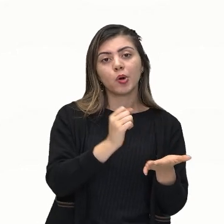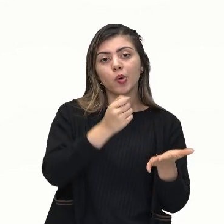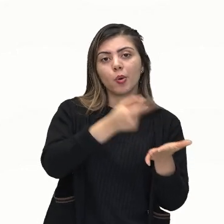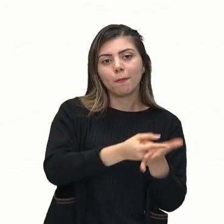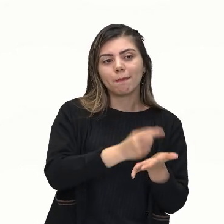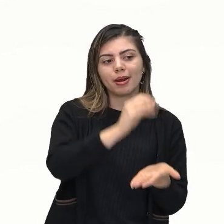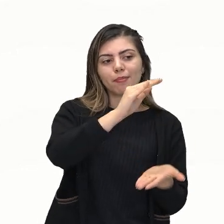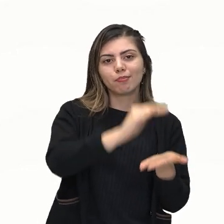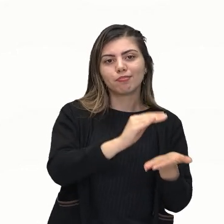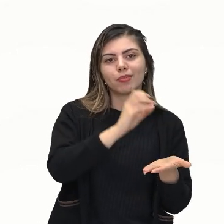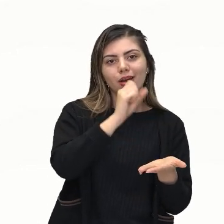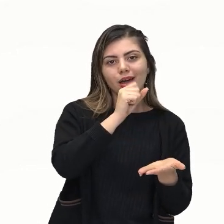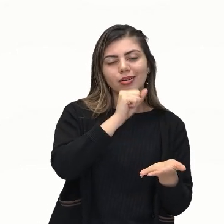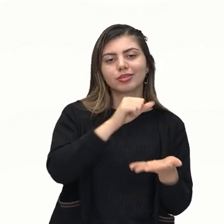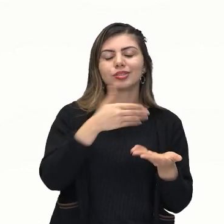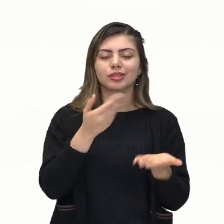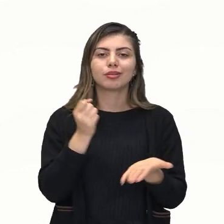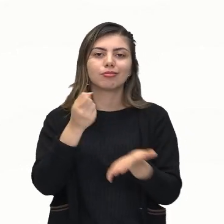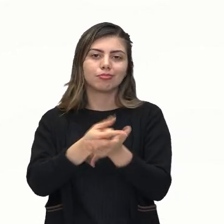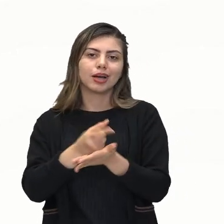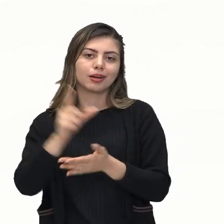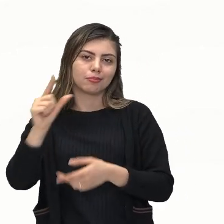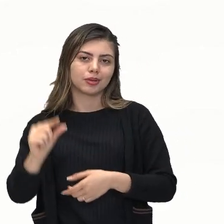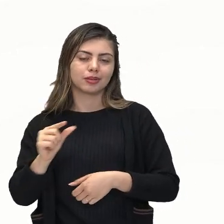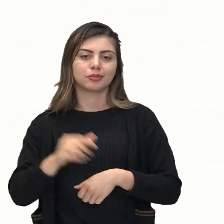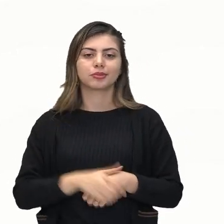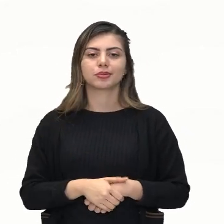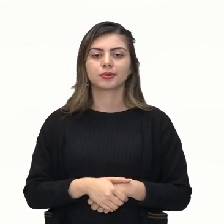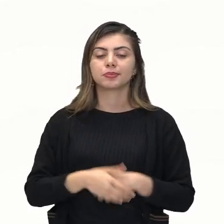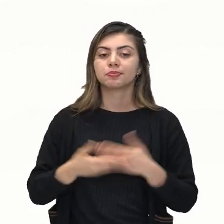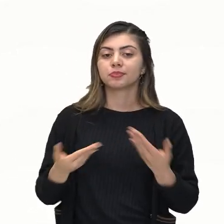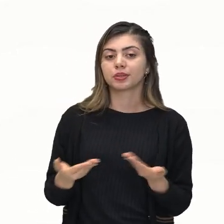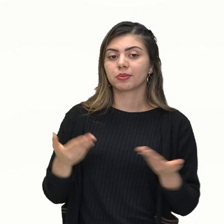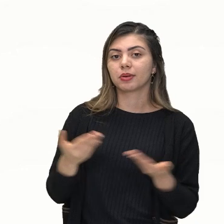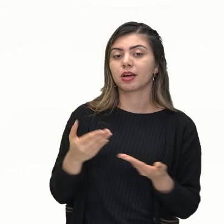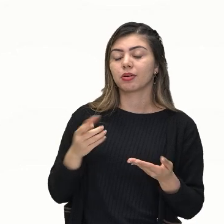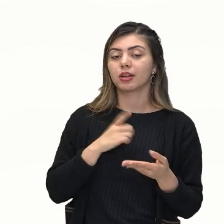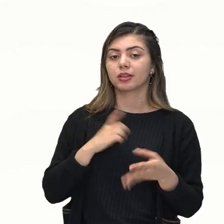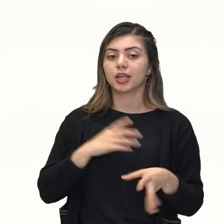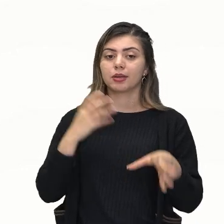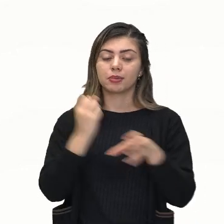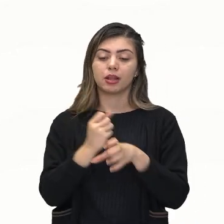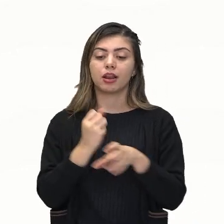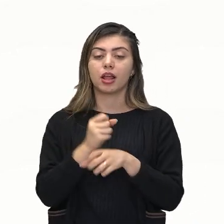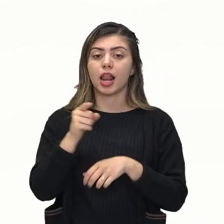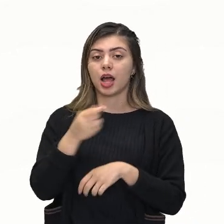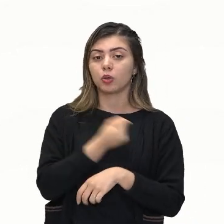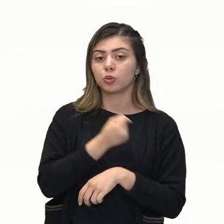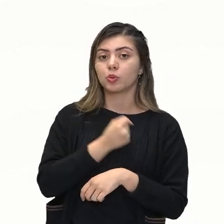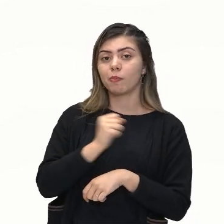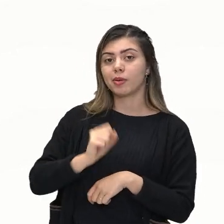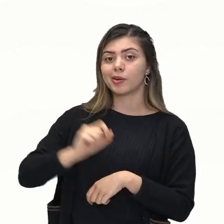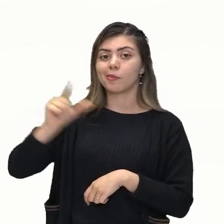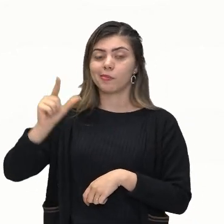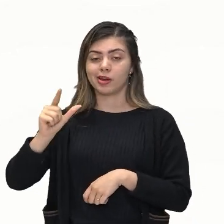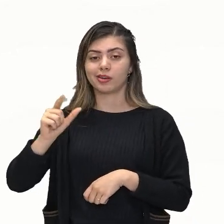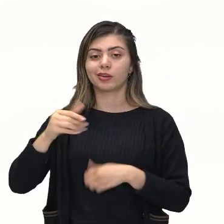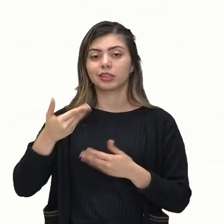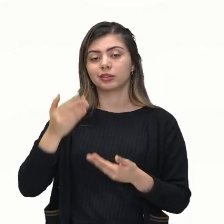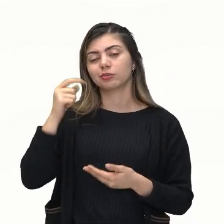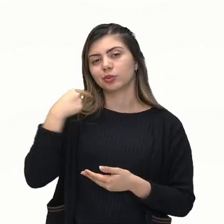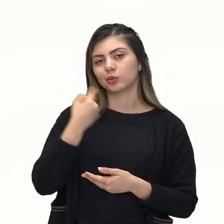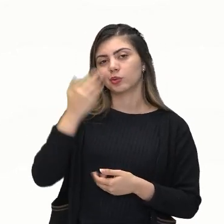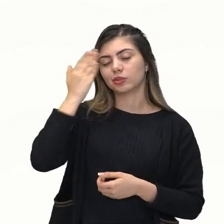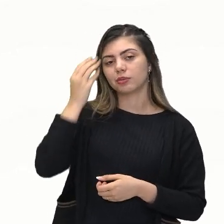laranja, logicamente, eu vou pagar menos. E como eu estou colocando a ponta da seta para um número maior, eu sei que